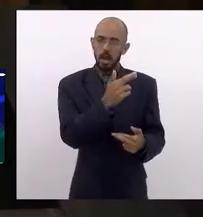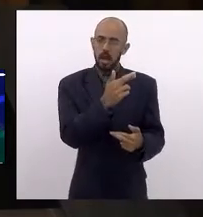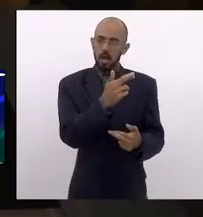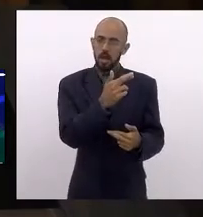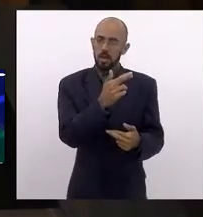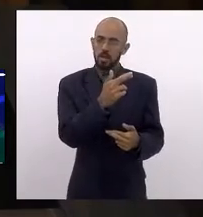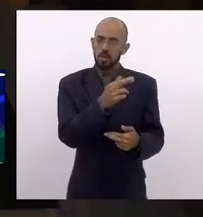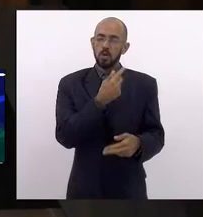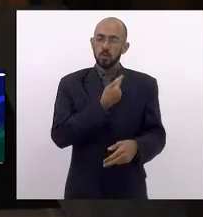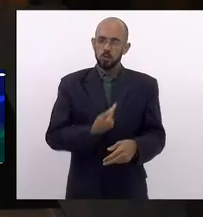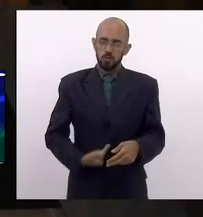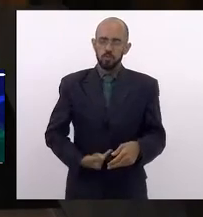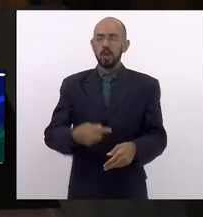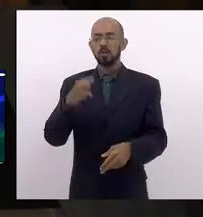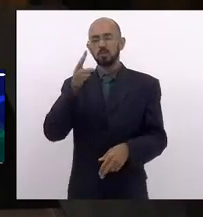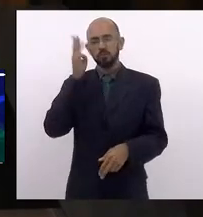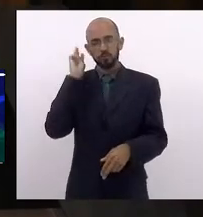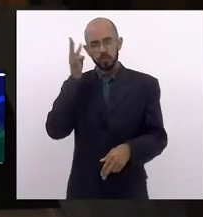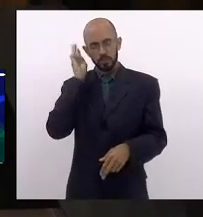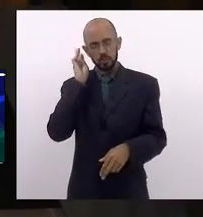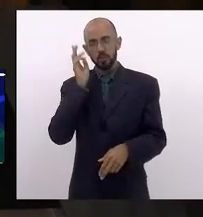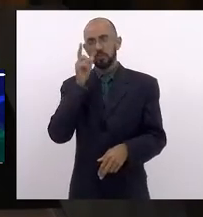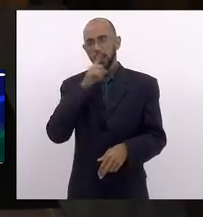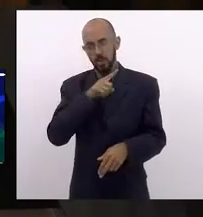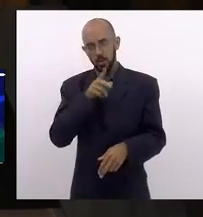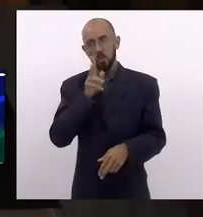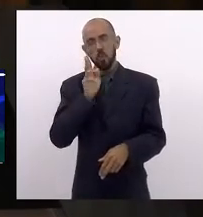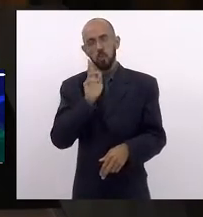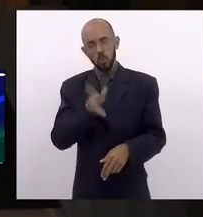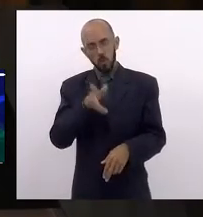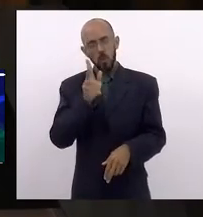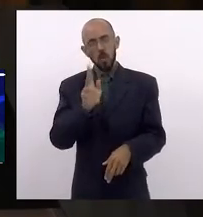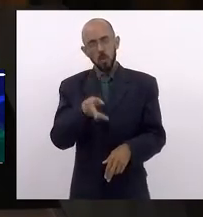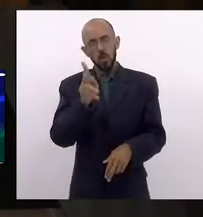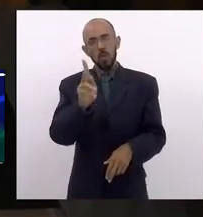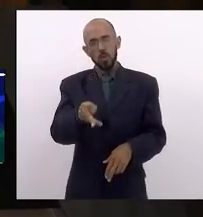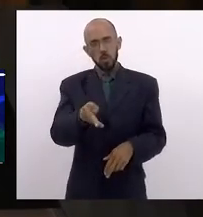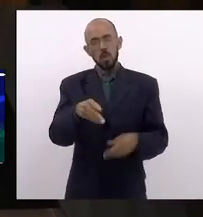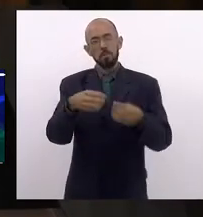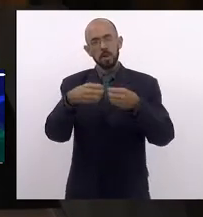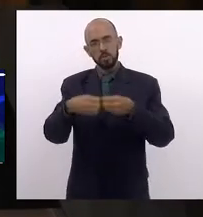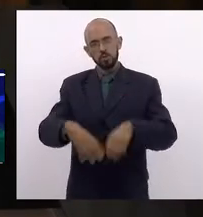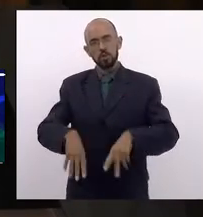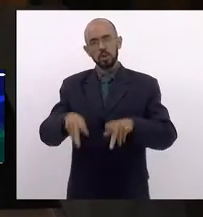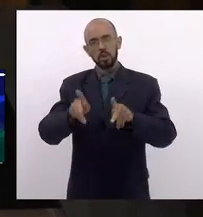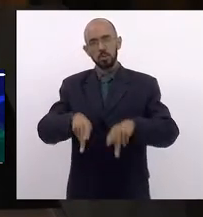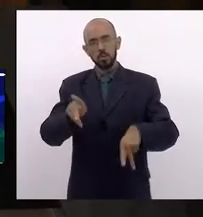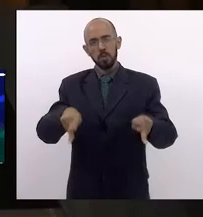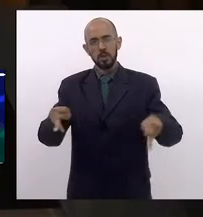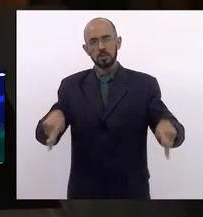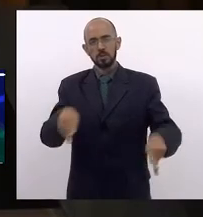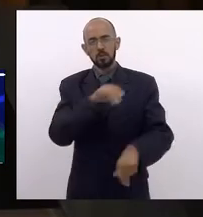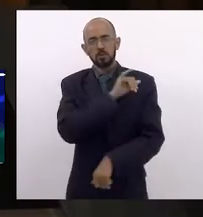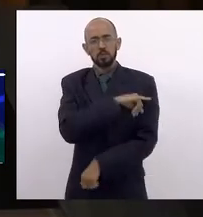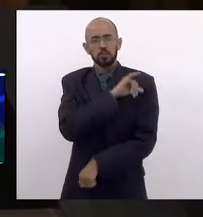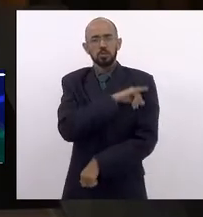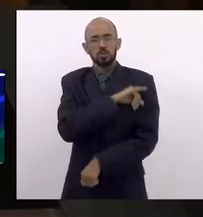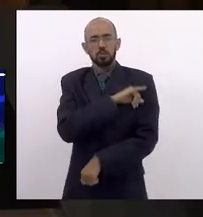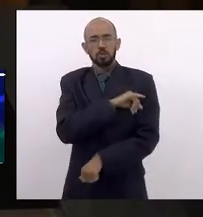seu errou reiteradamente atingindo a população do Rio de Janeiro e